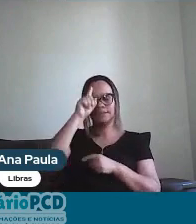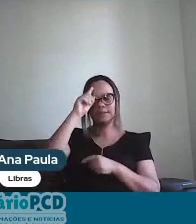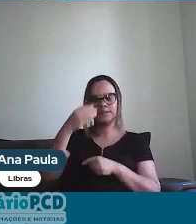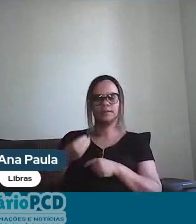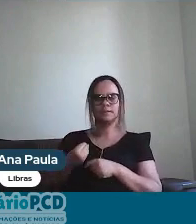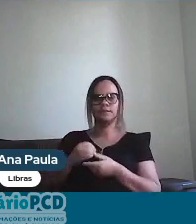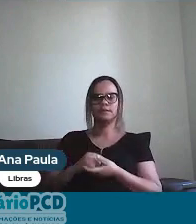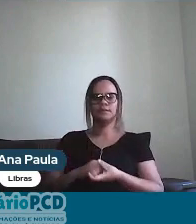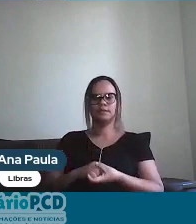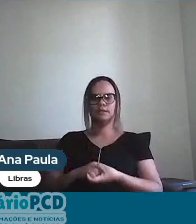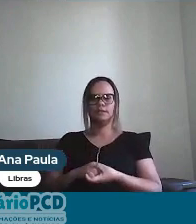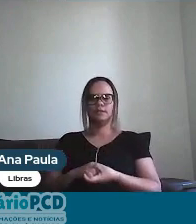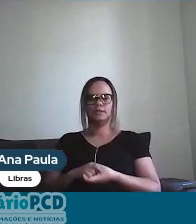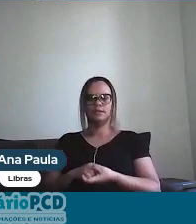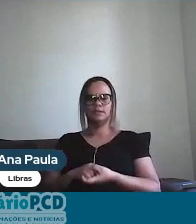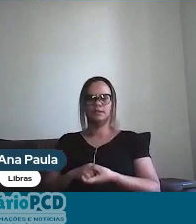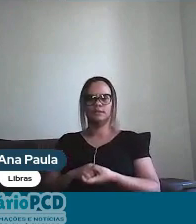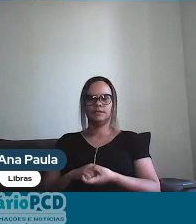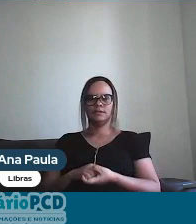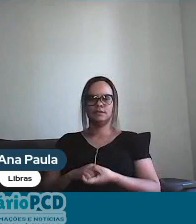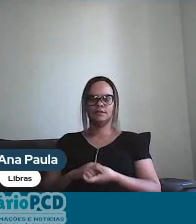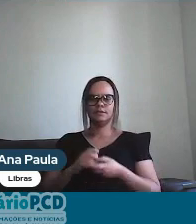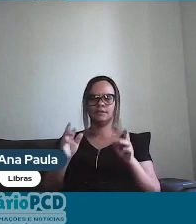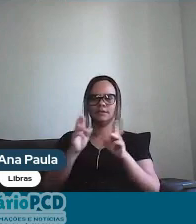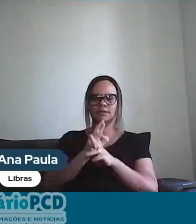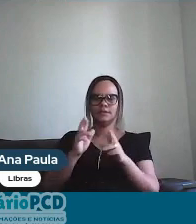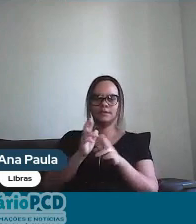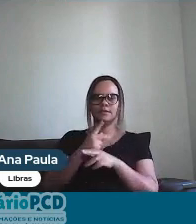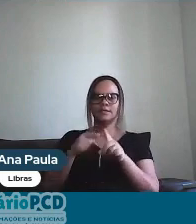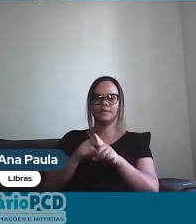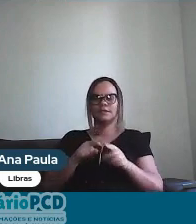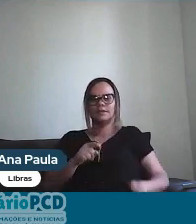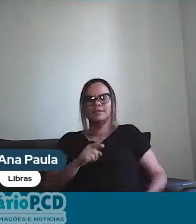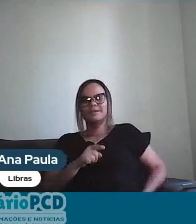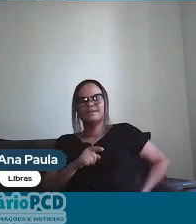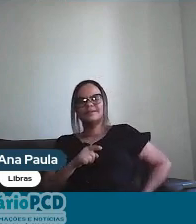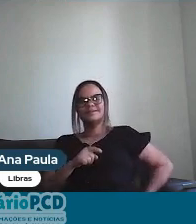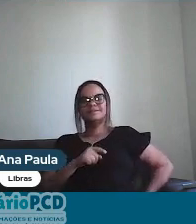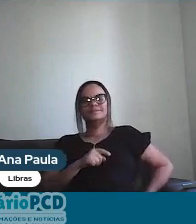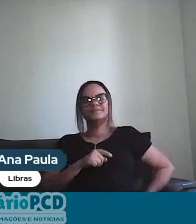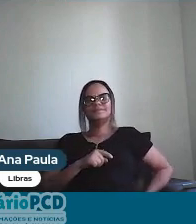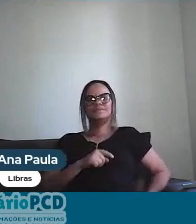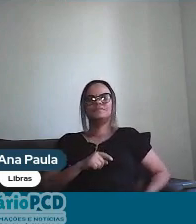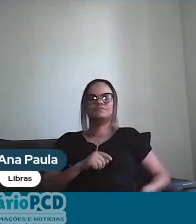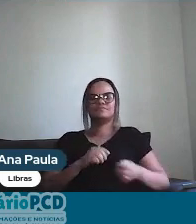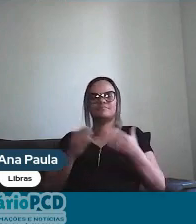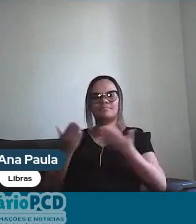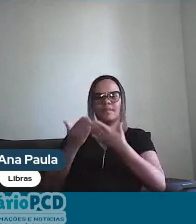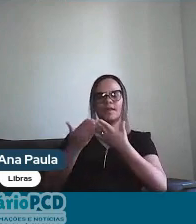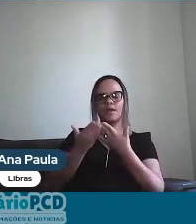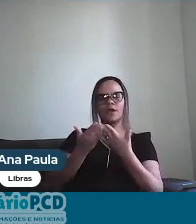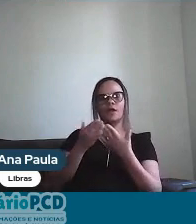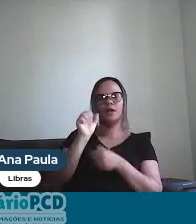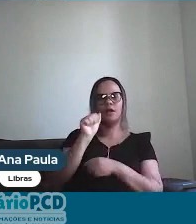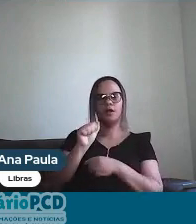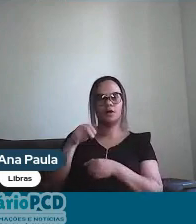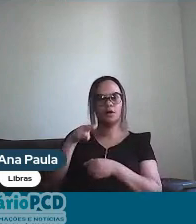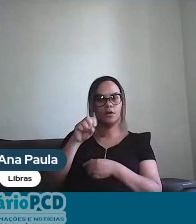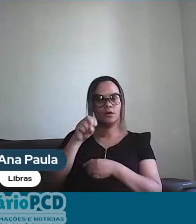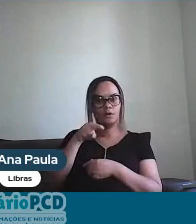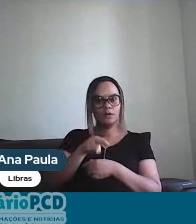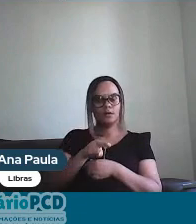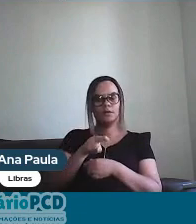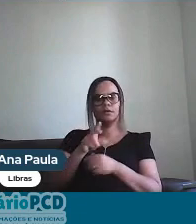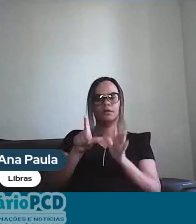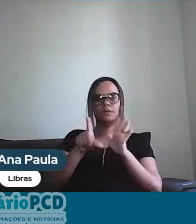ali nas funções de relacionamento, principalmente. Né? Então, a gente hoje, pela Convenção da ONU, pela própria Lei Brasileira